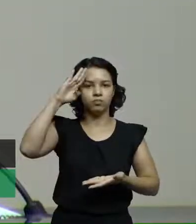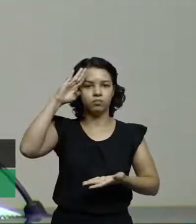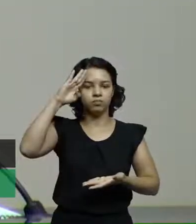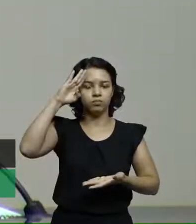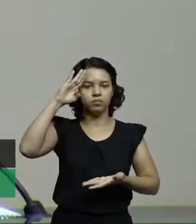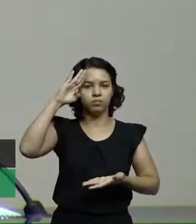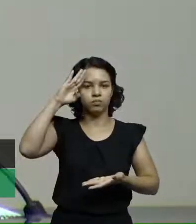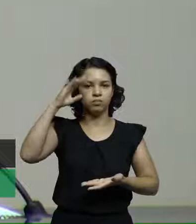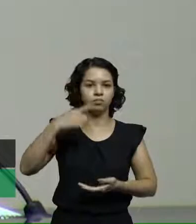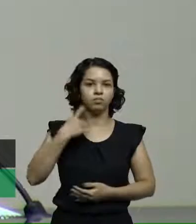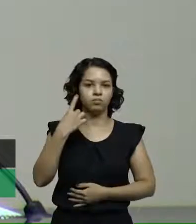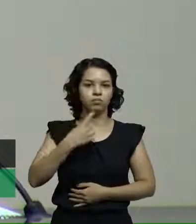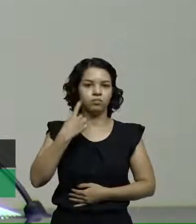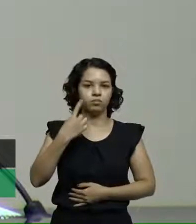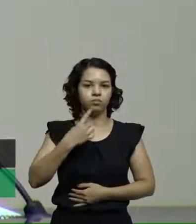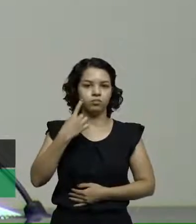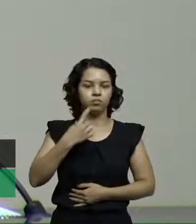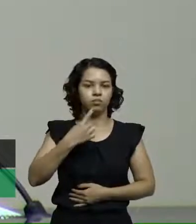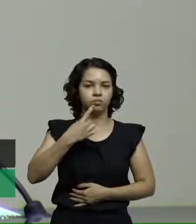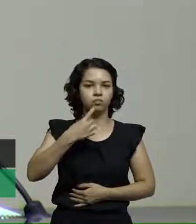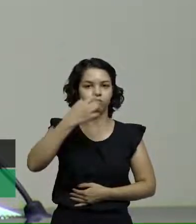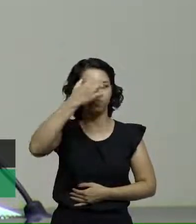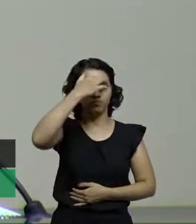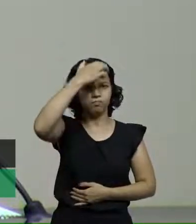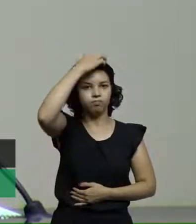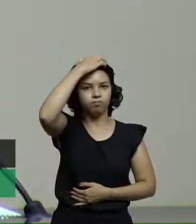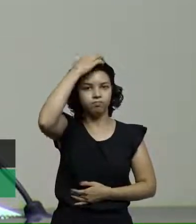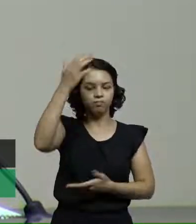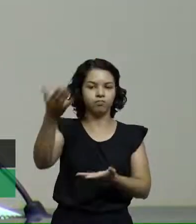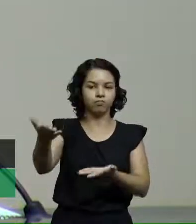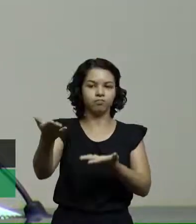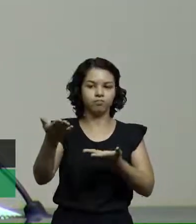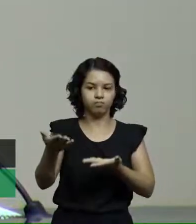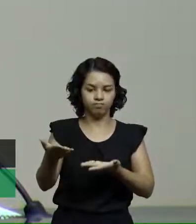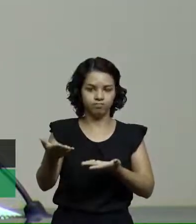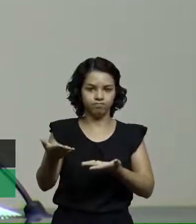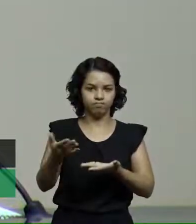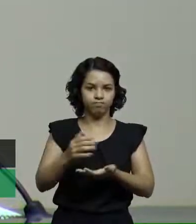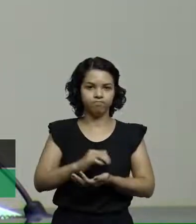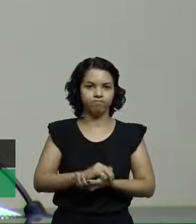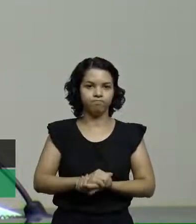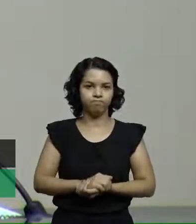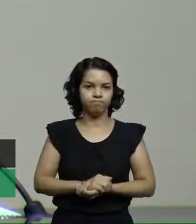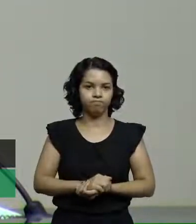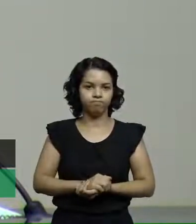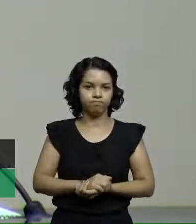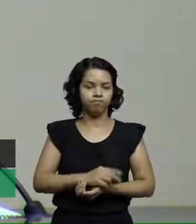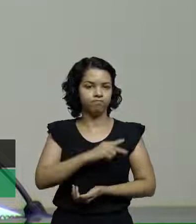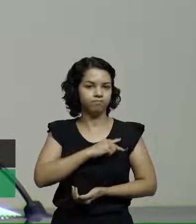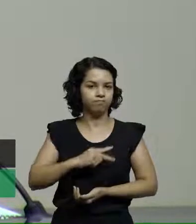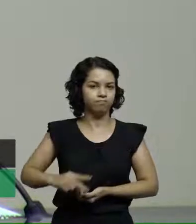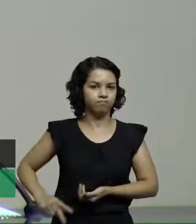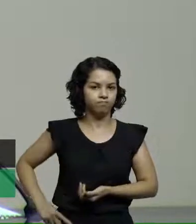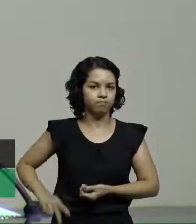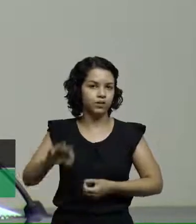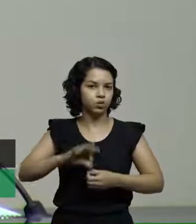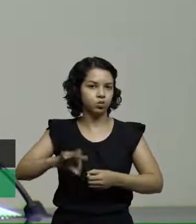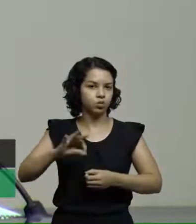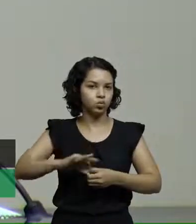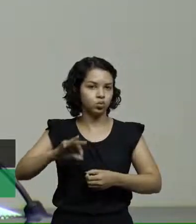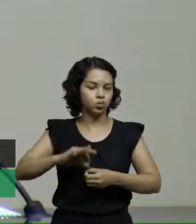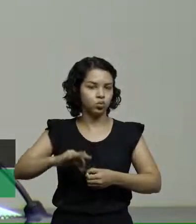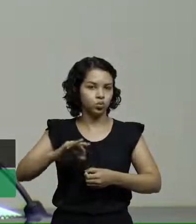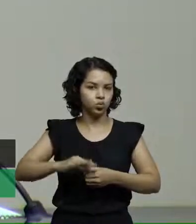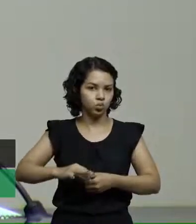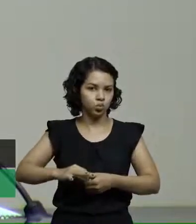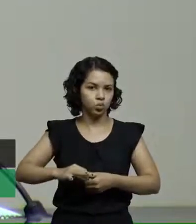do deputado Coronel Mocelin, convidamos nesse momento o senhor presidente do Instituto de Metrologia de